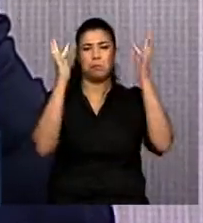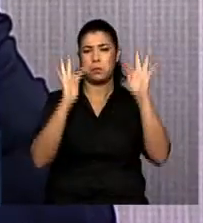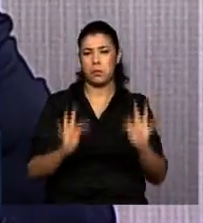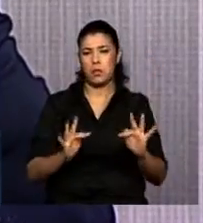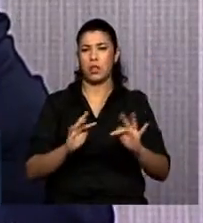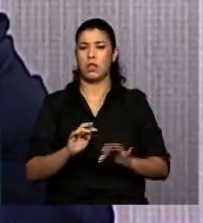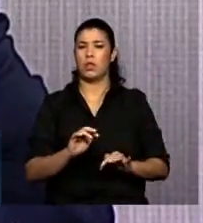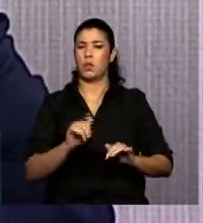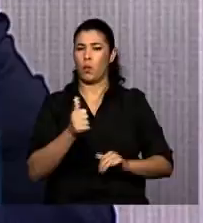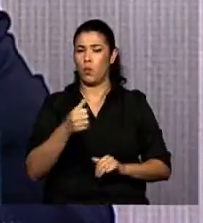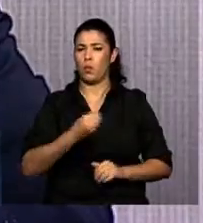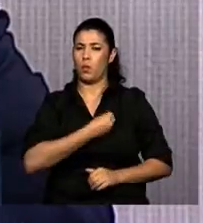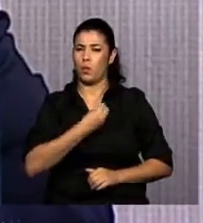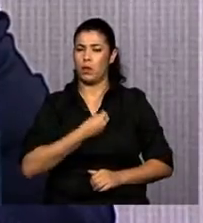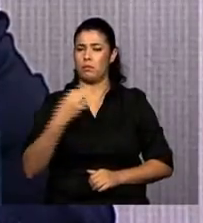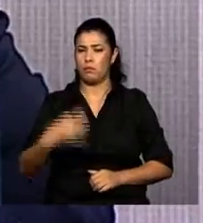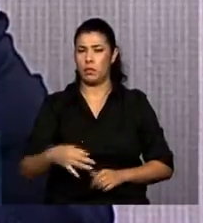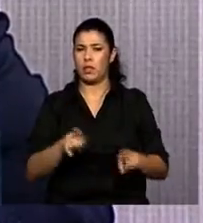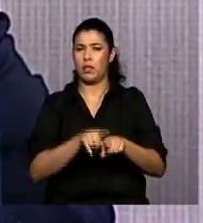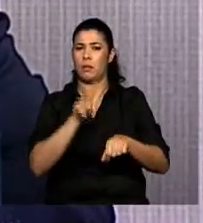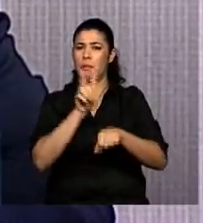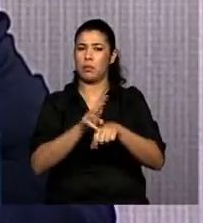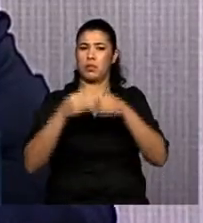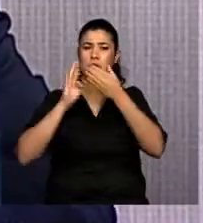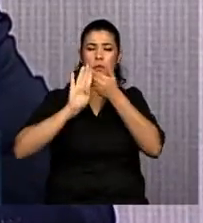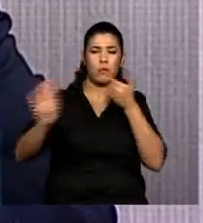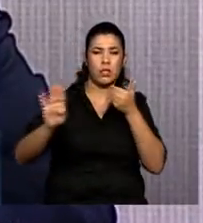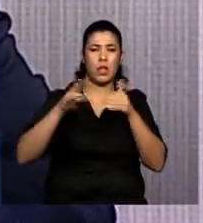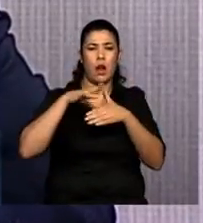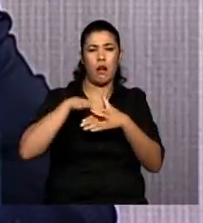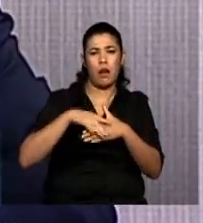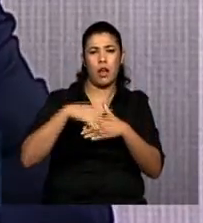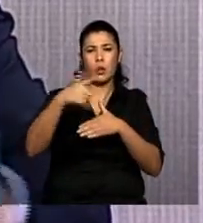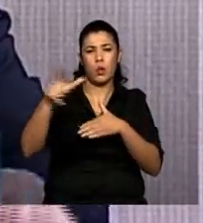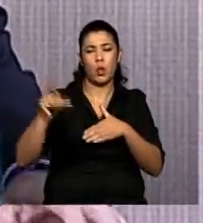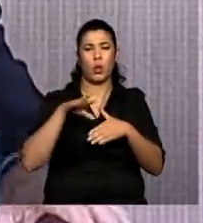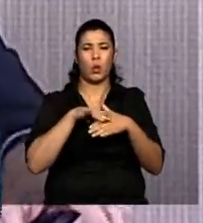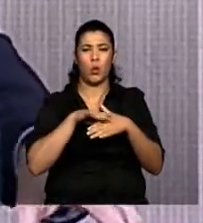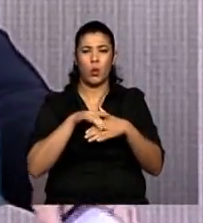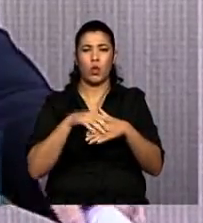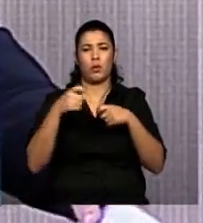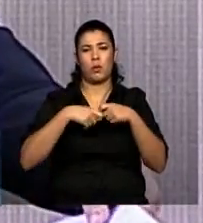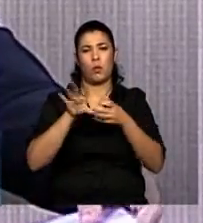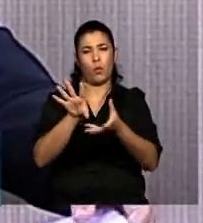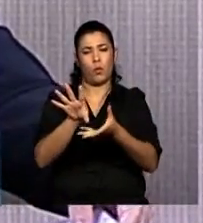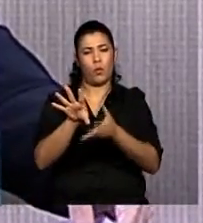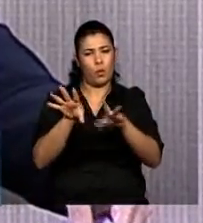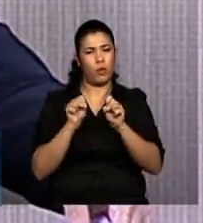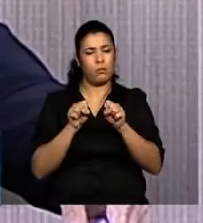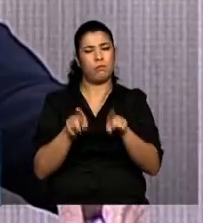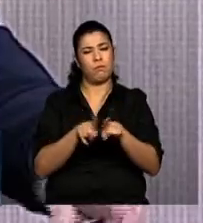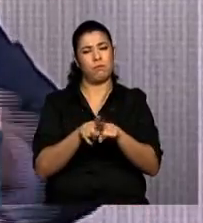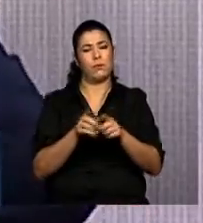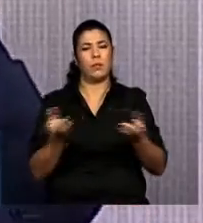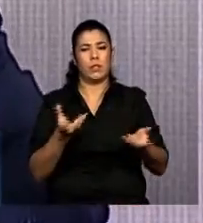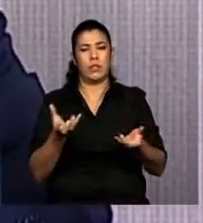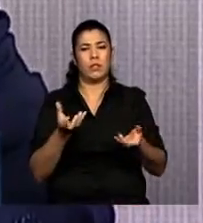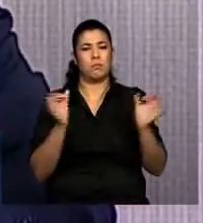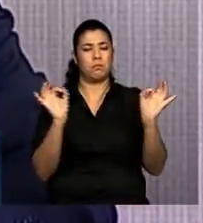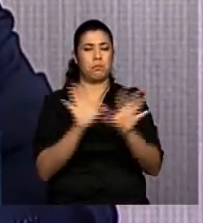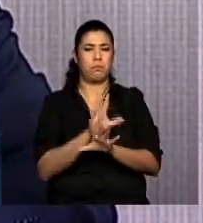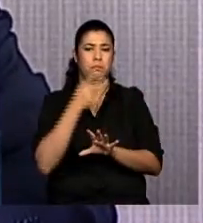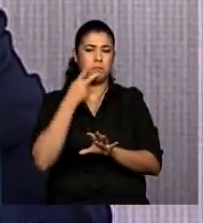com qualidade de vida e se protegendo do HIV, da AIDS e das doenças sexualmente transmissíveis. Então, eu queria